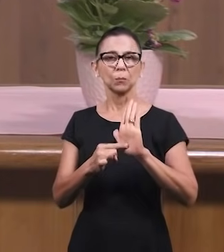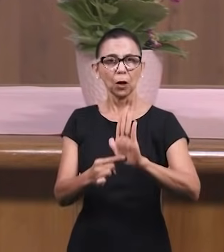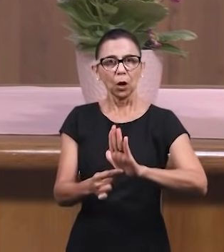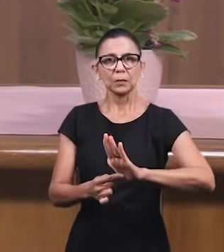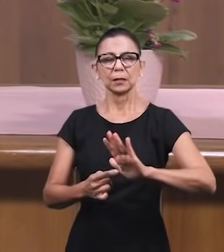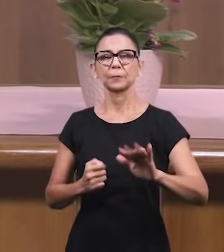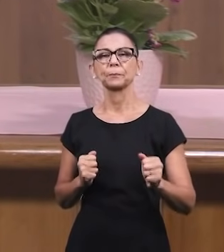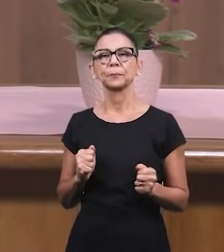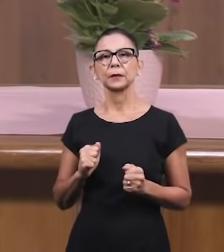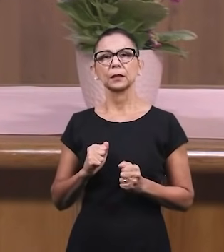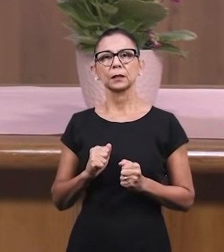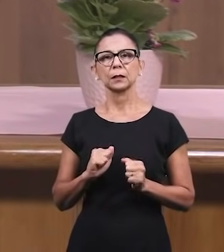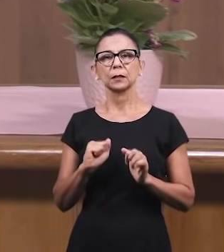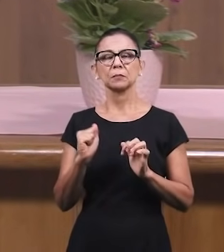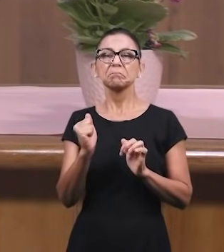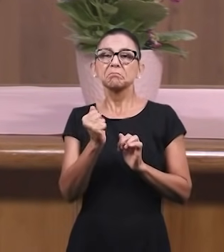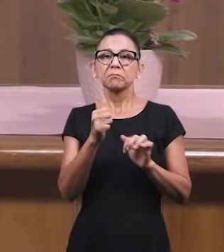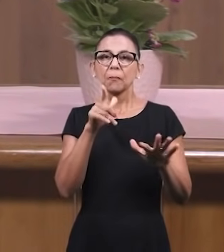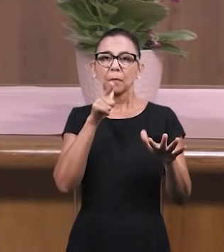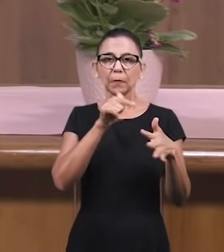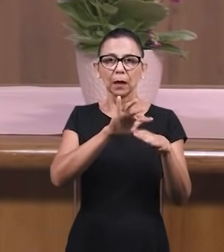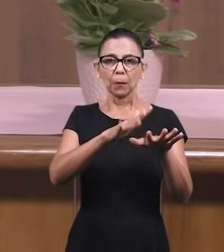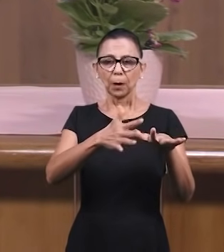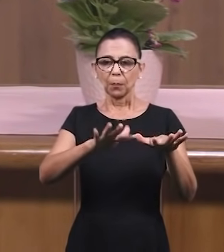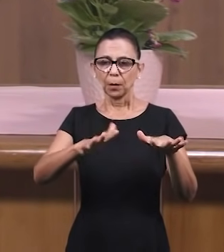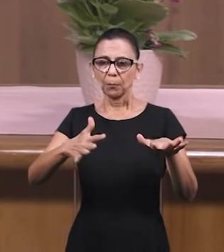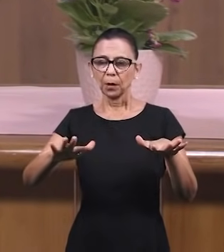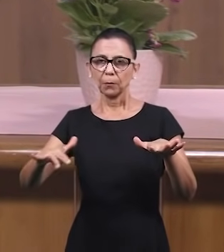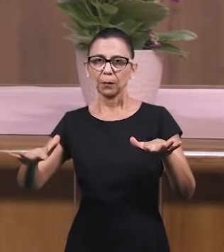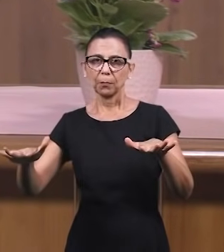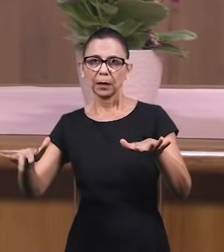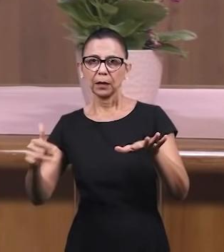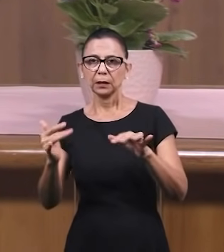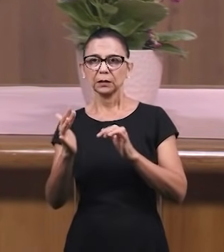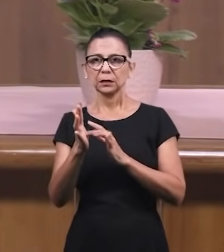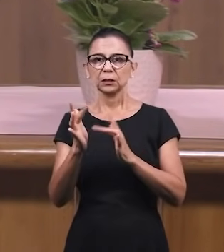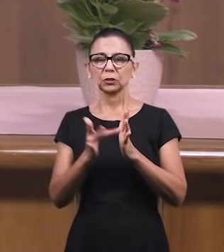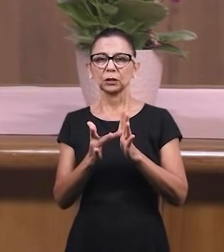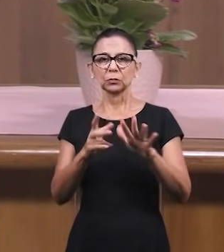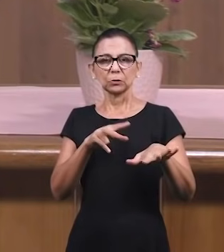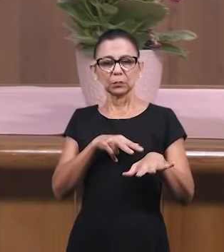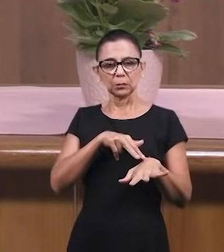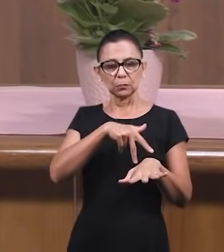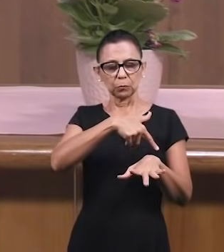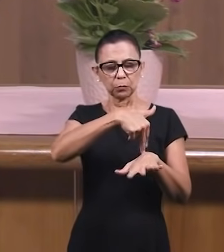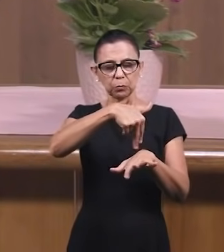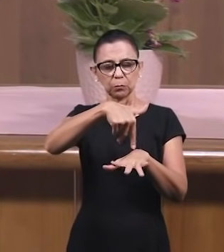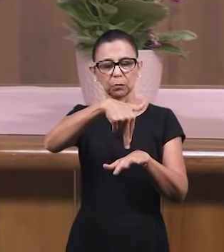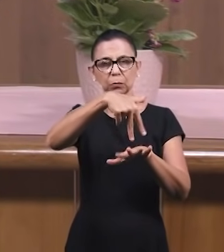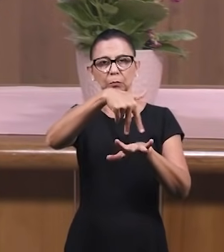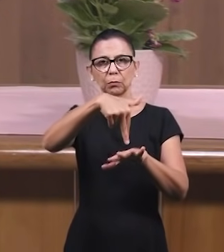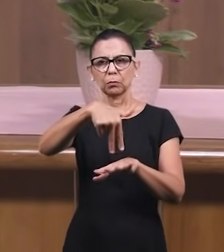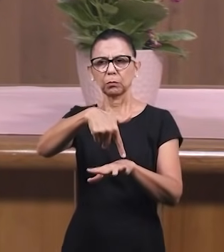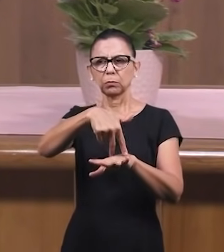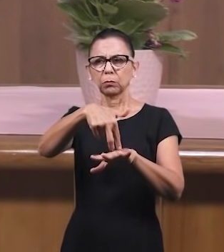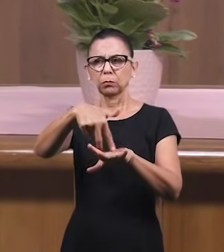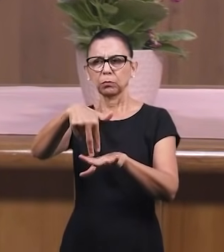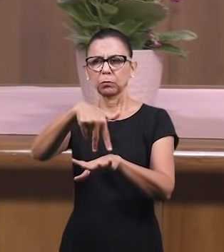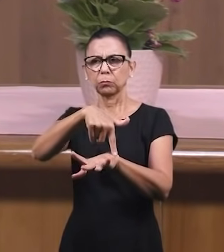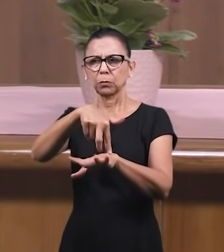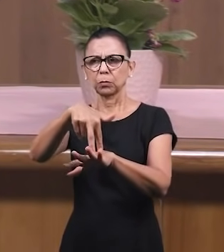ao barco. O Senhor está também nesta hora se dirigindo para nós como uma palavra